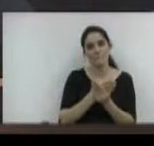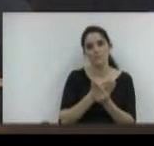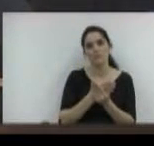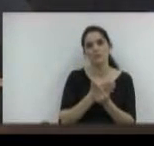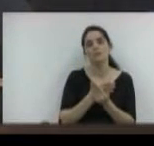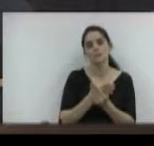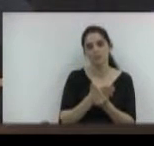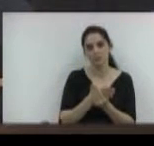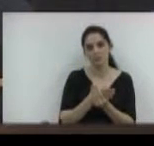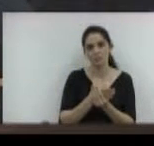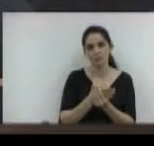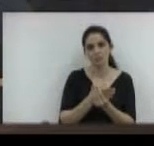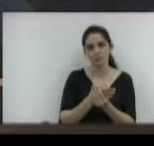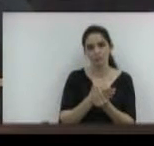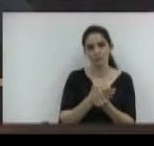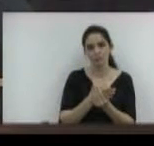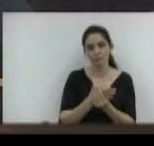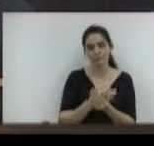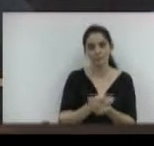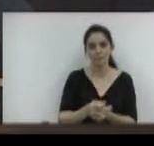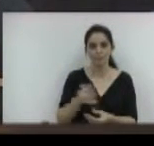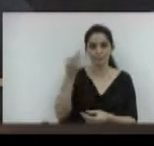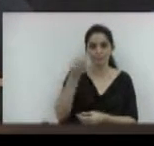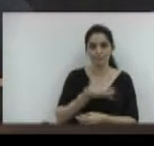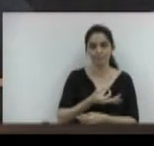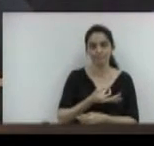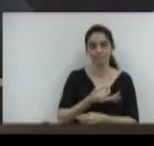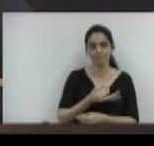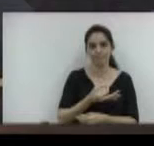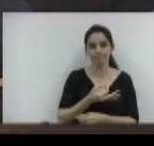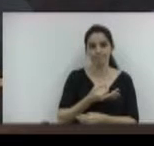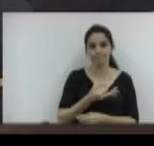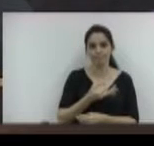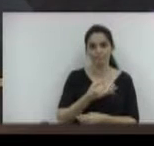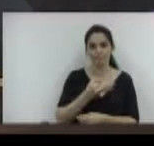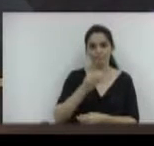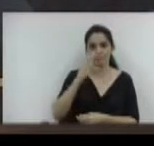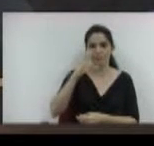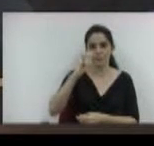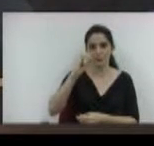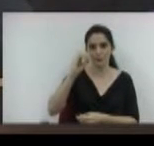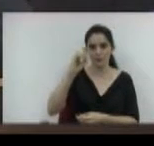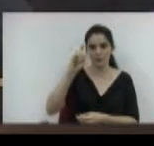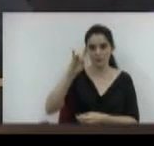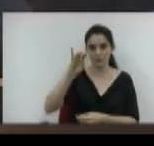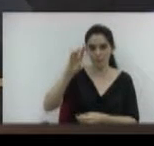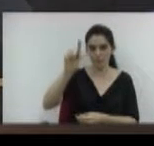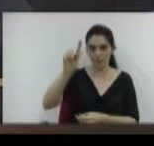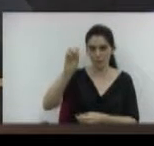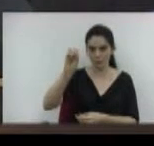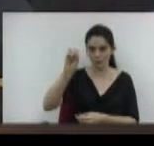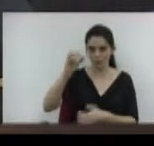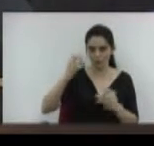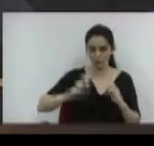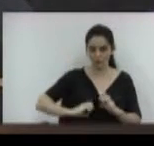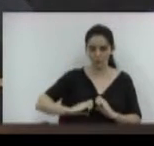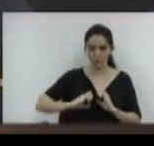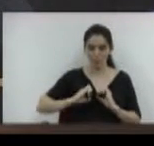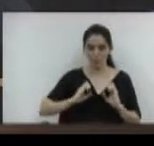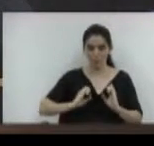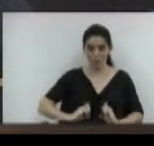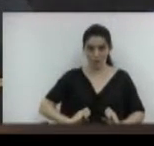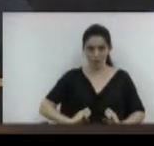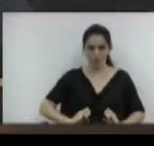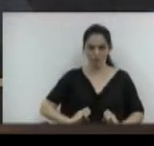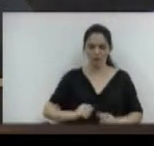às medidas disciplinares previstas nesse regimento e no Código de Ética e Decoro Parlamentar, que poderá definir